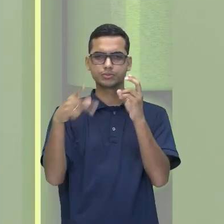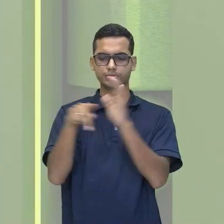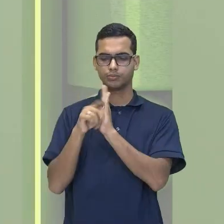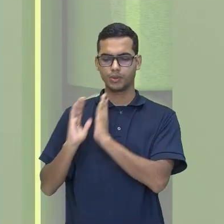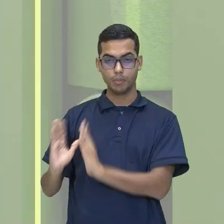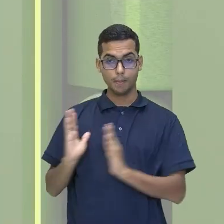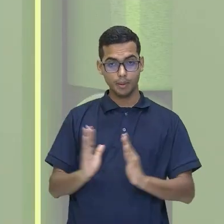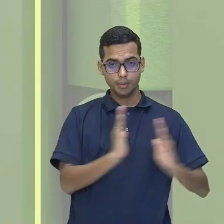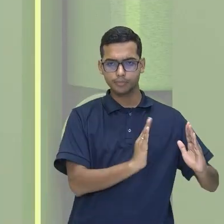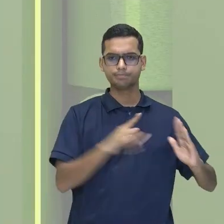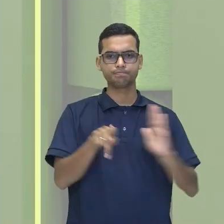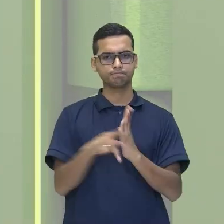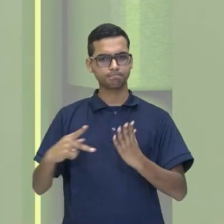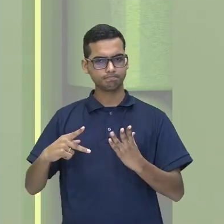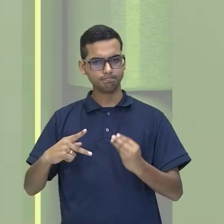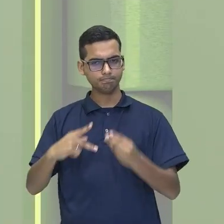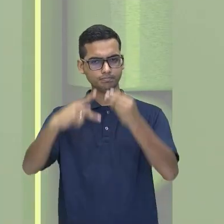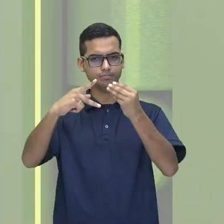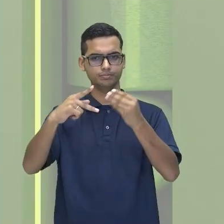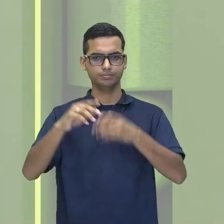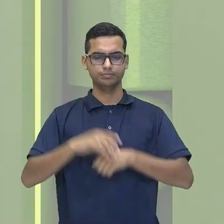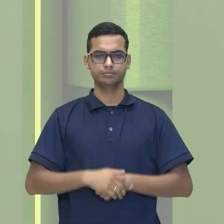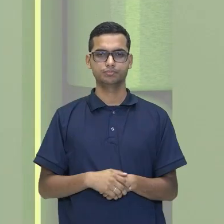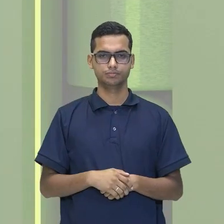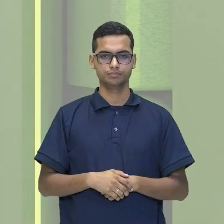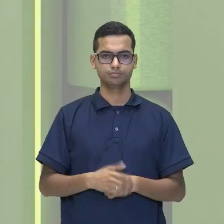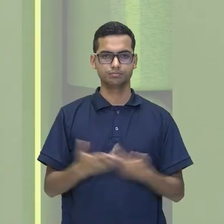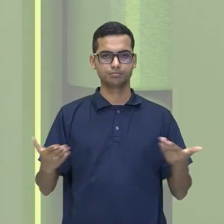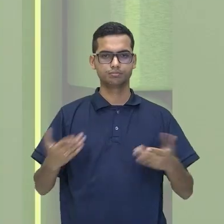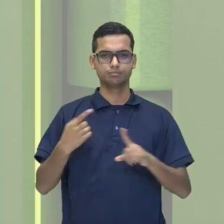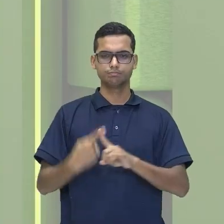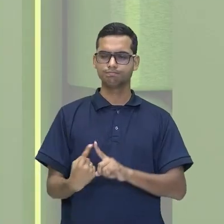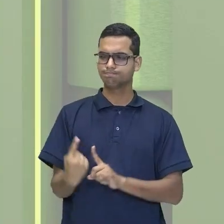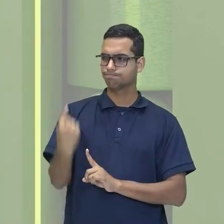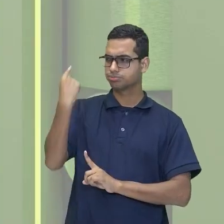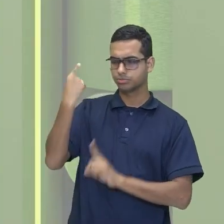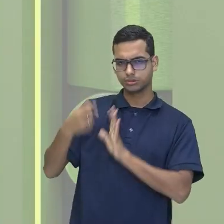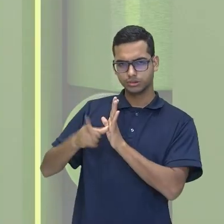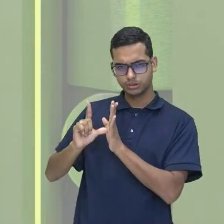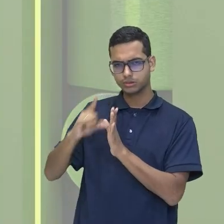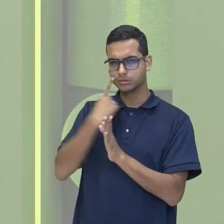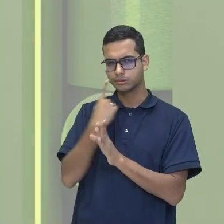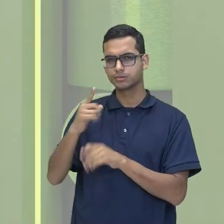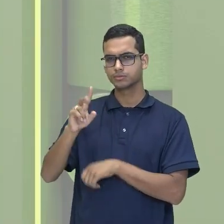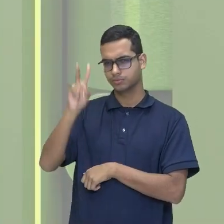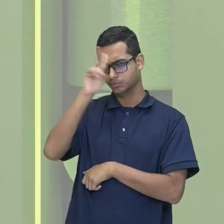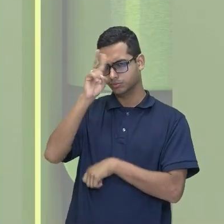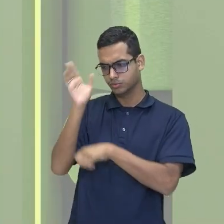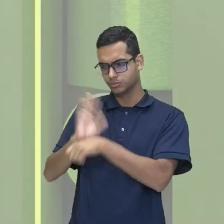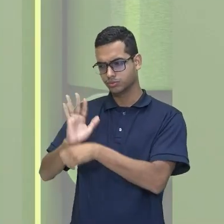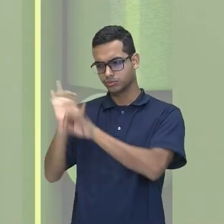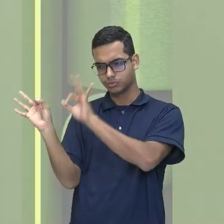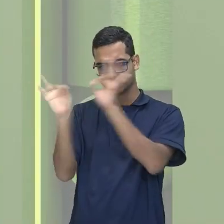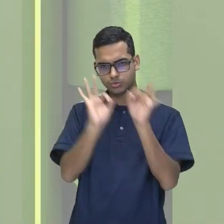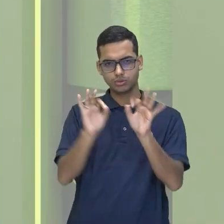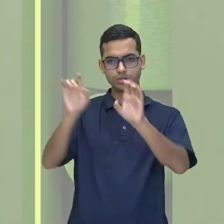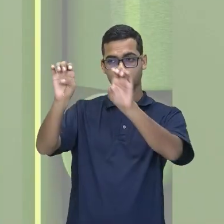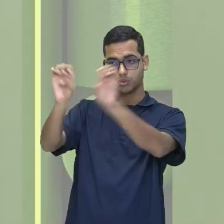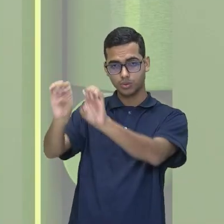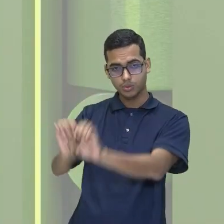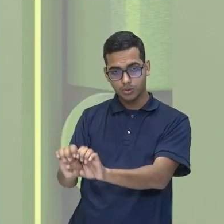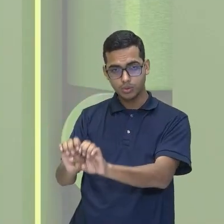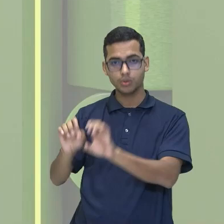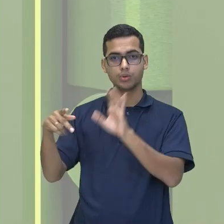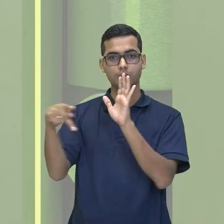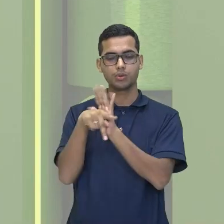fases. Mas vamos lá de trás. Nós vimos no vídeo que nós temos uma estrutura pequena